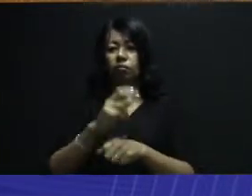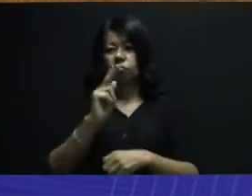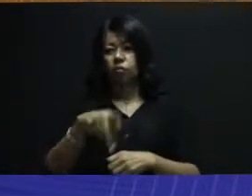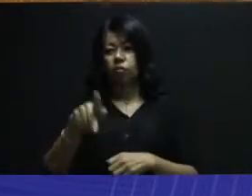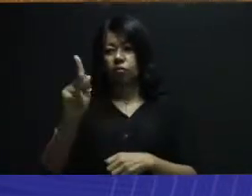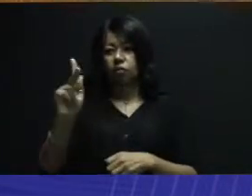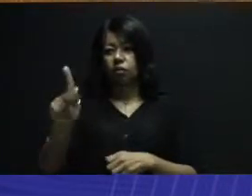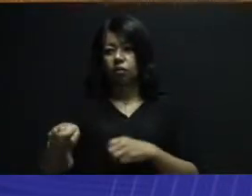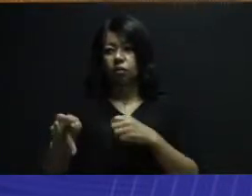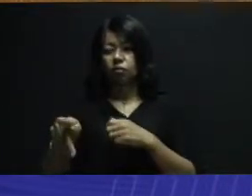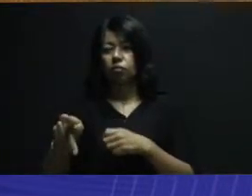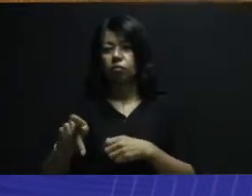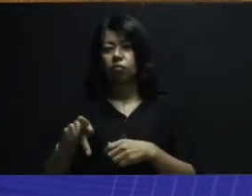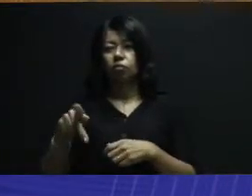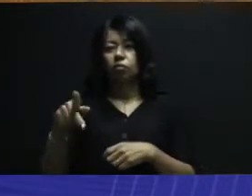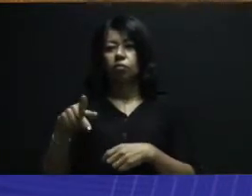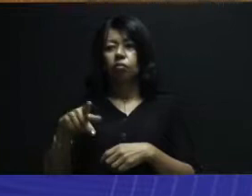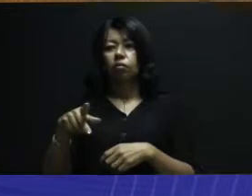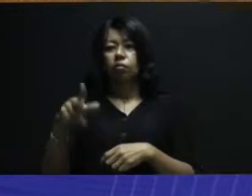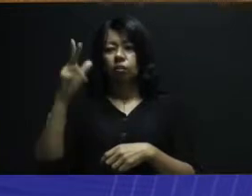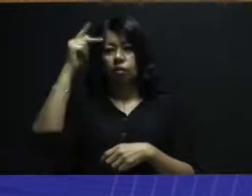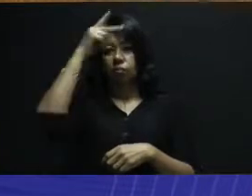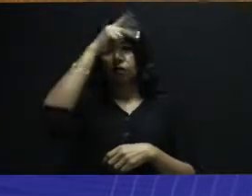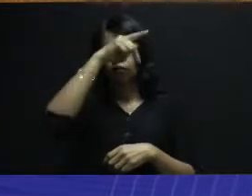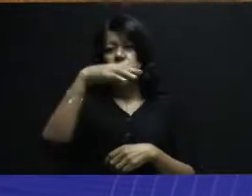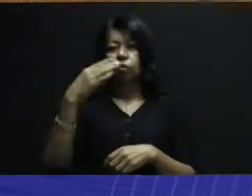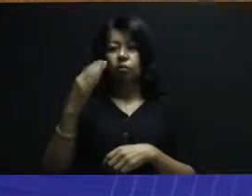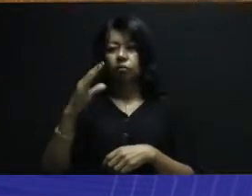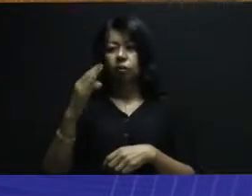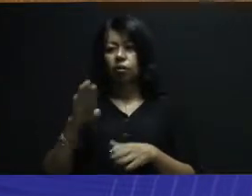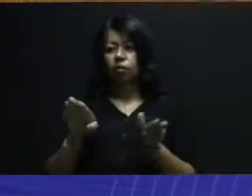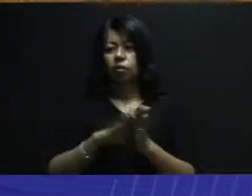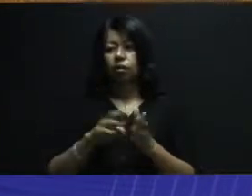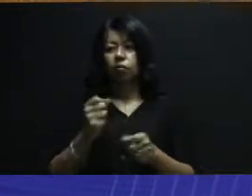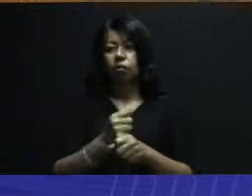da disciplina na Prefeitura de Cubatão até